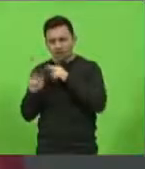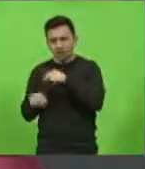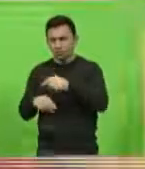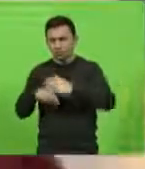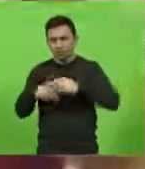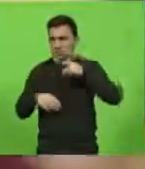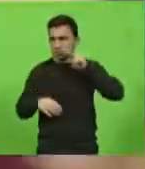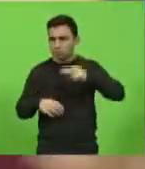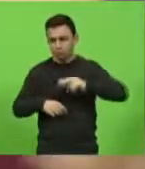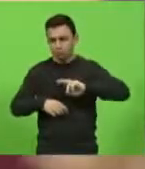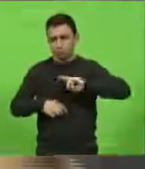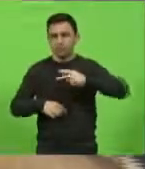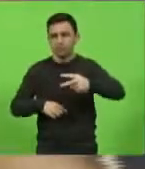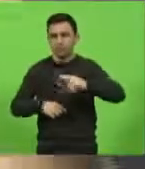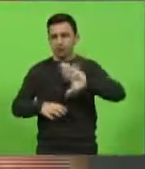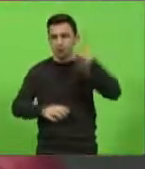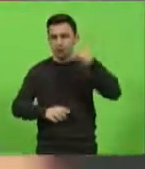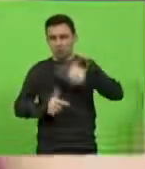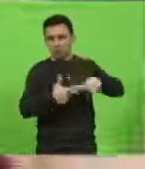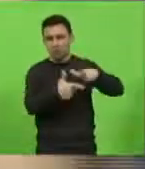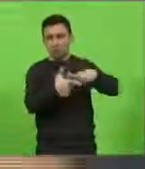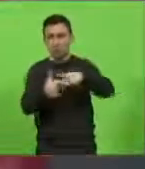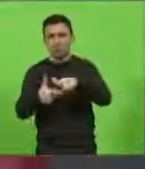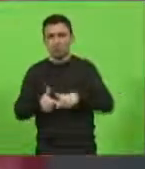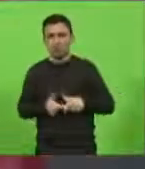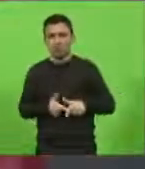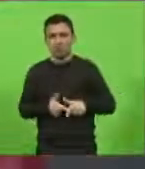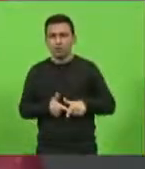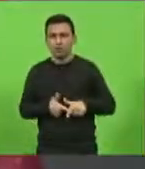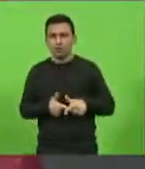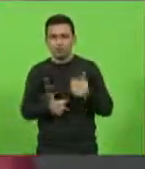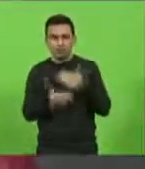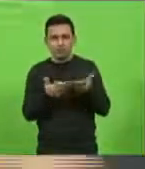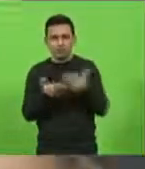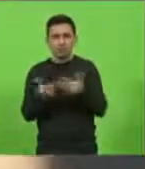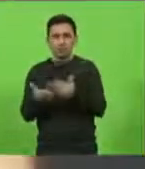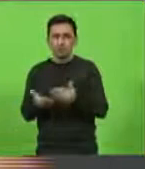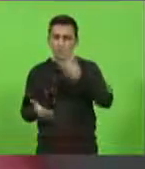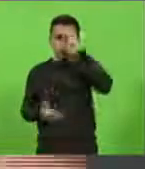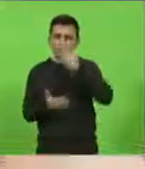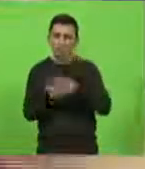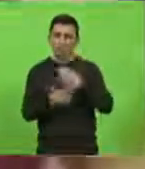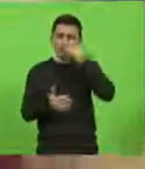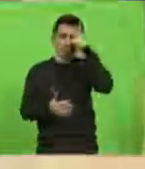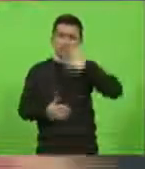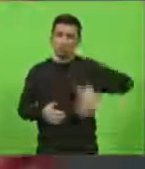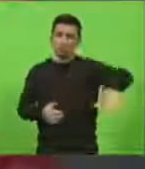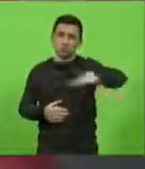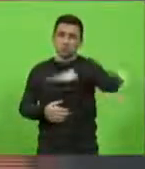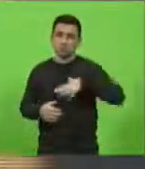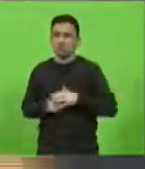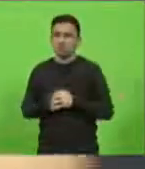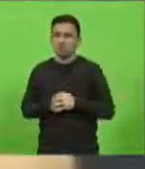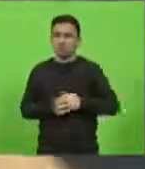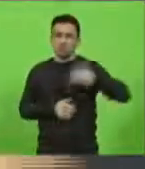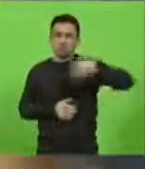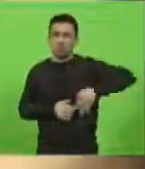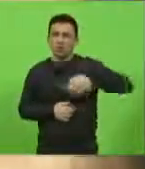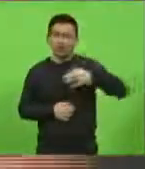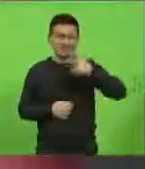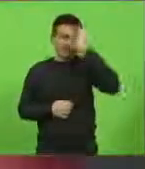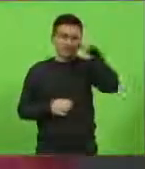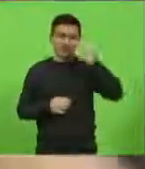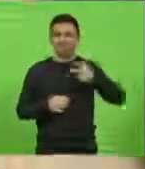seus atos apesar de ter desonrado tantos votos e Tanta Confiança recebida apesar de estar sentado postando a dor se